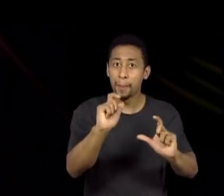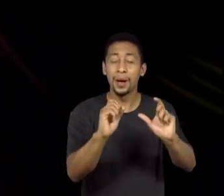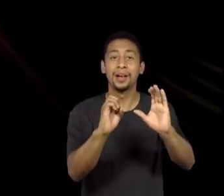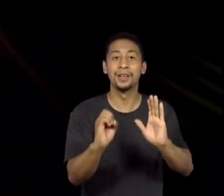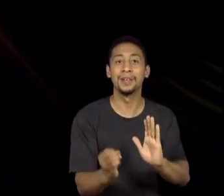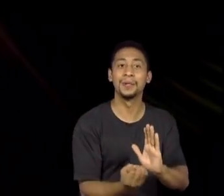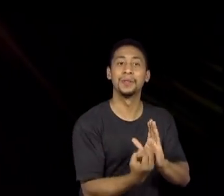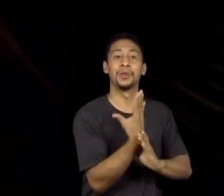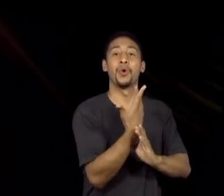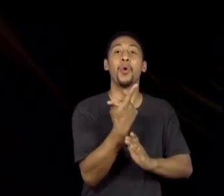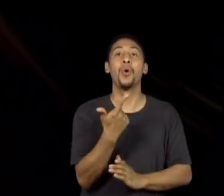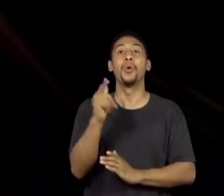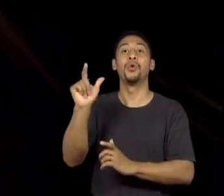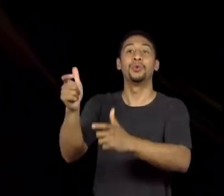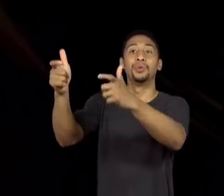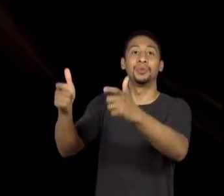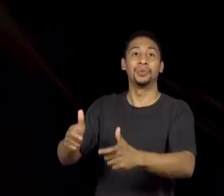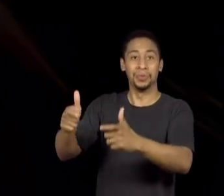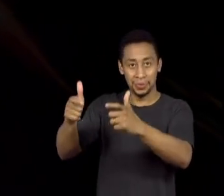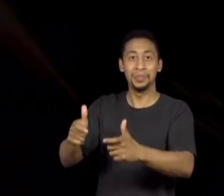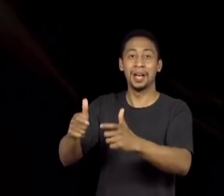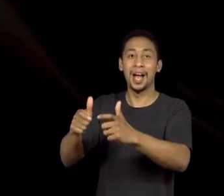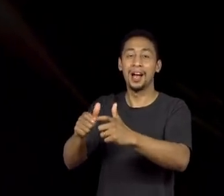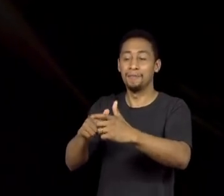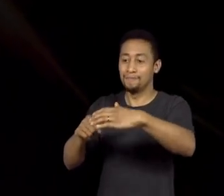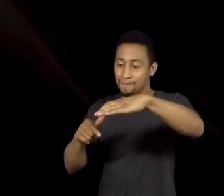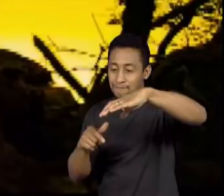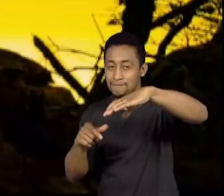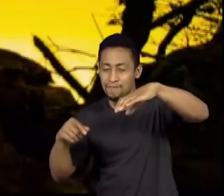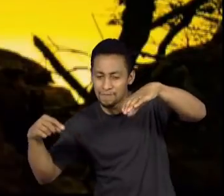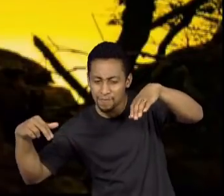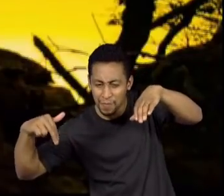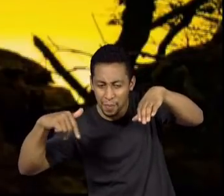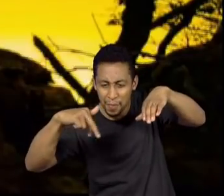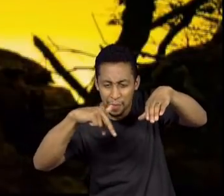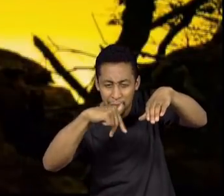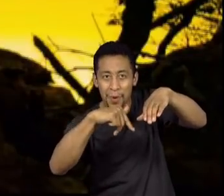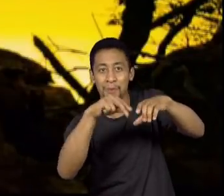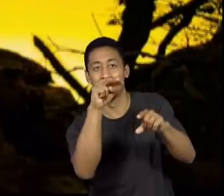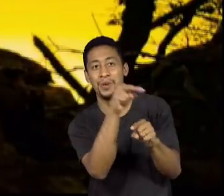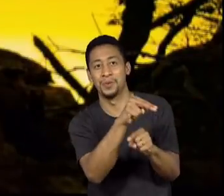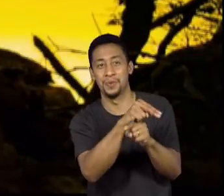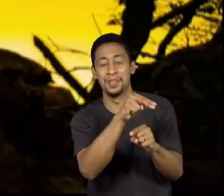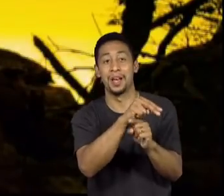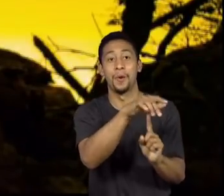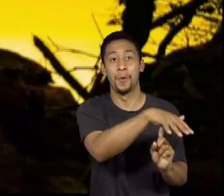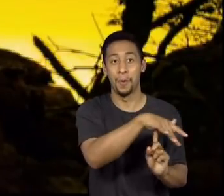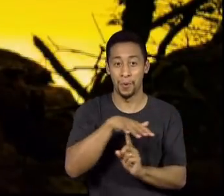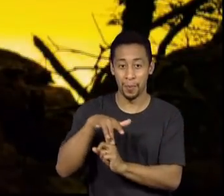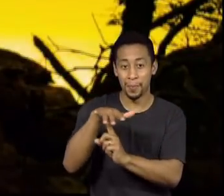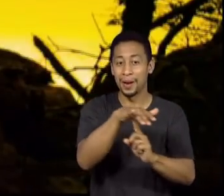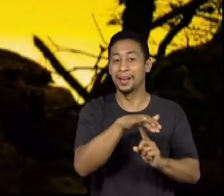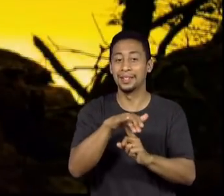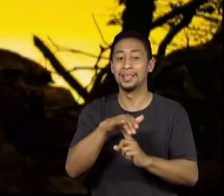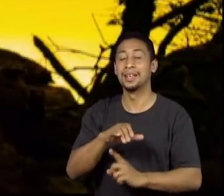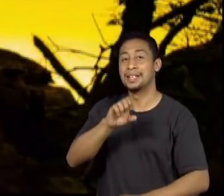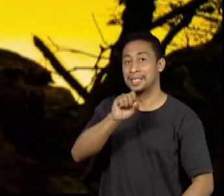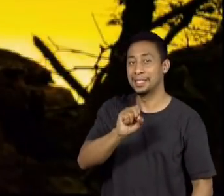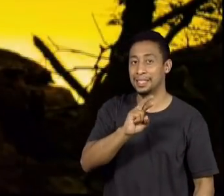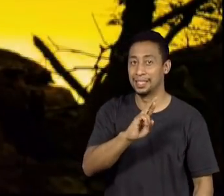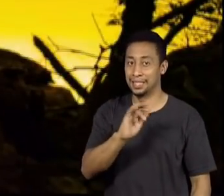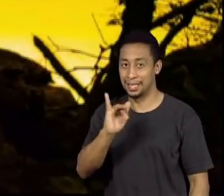outra unidade de conservação integral na região, o Parque Nacional da Serra das